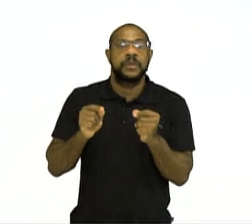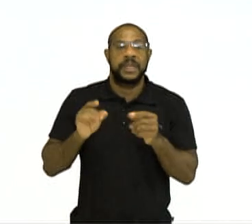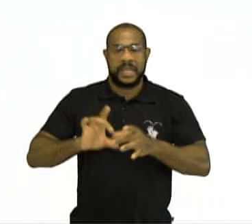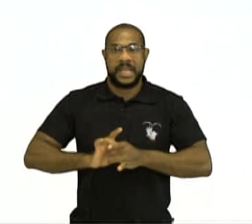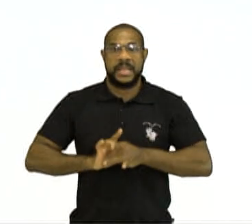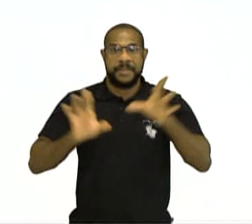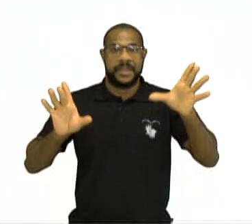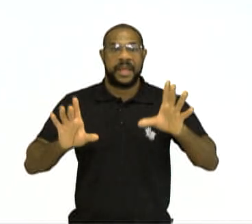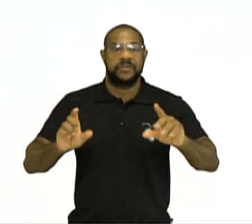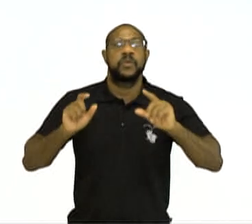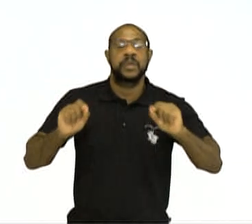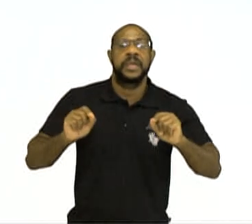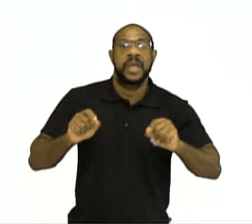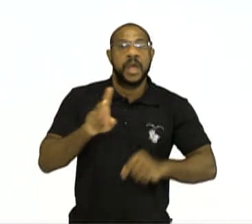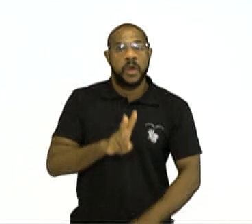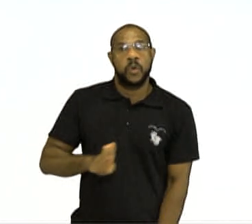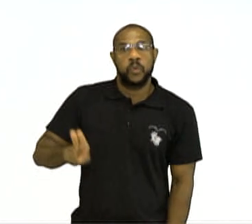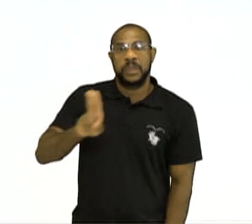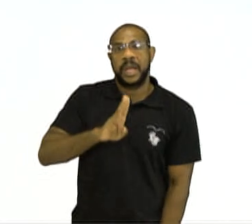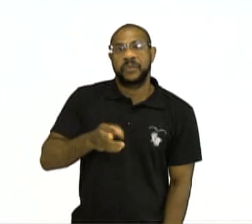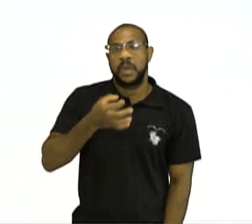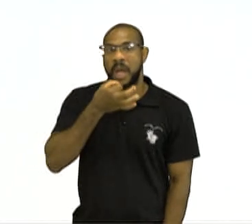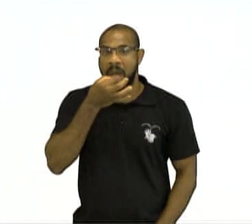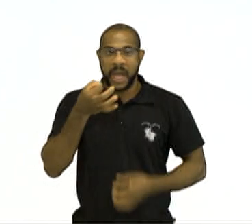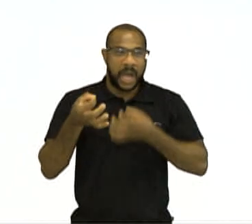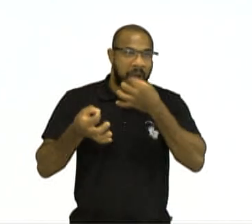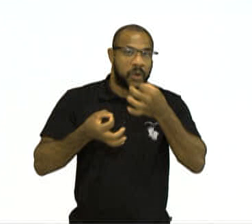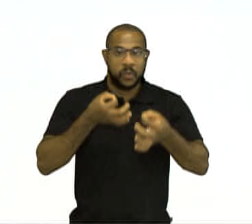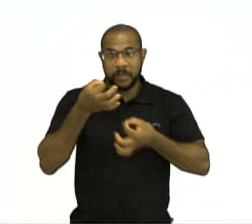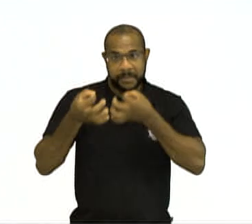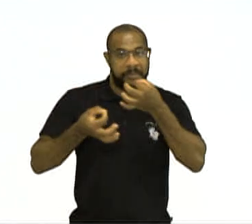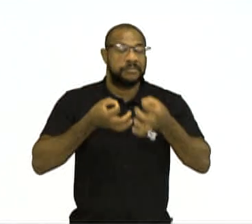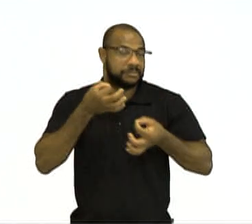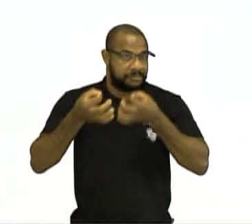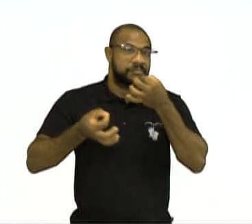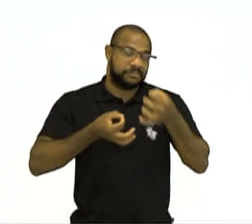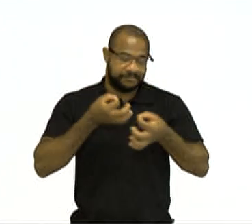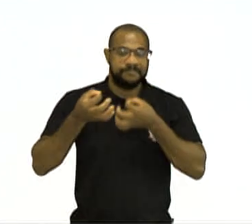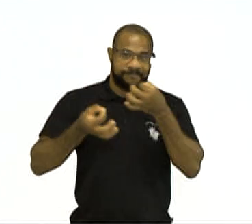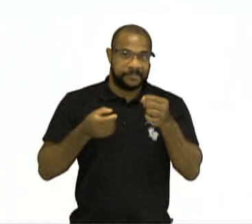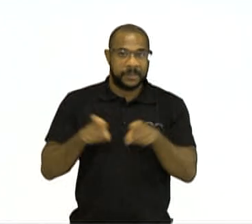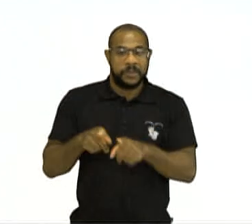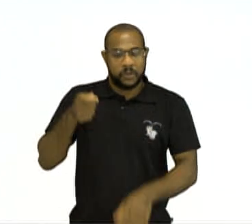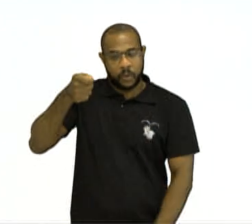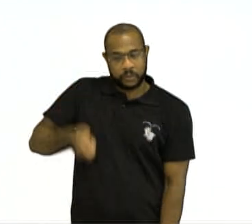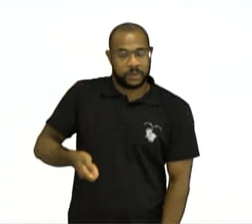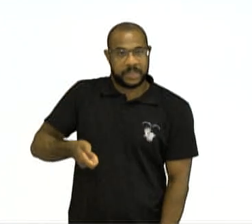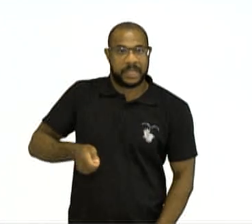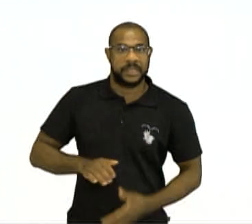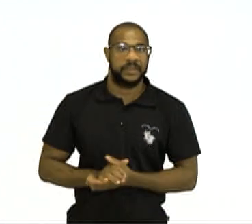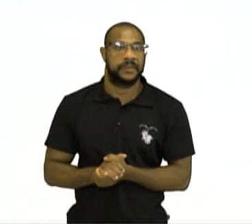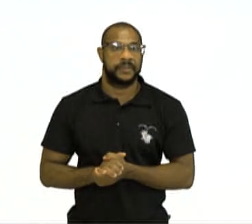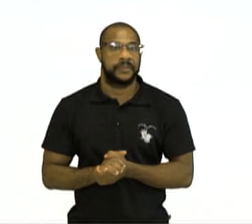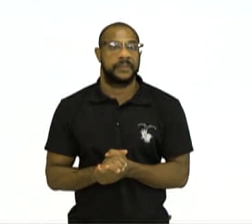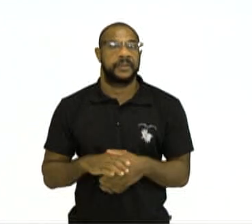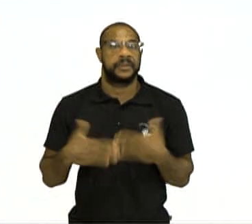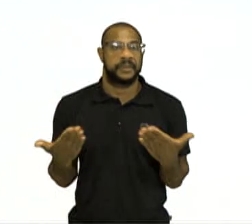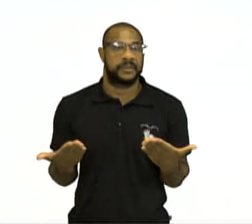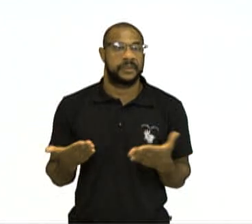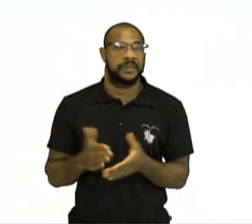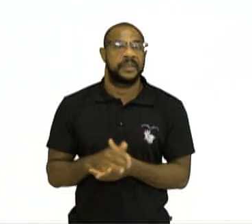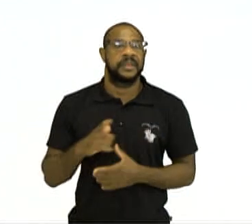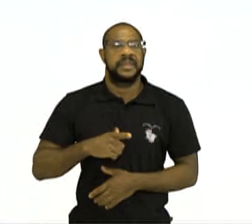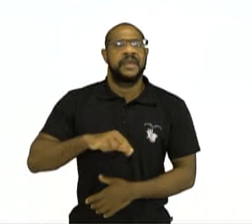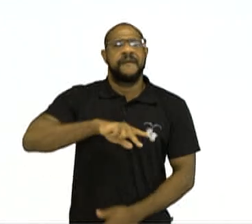como liberdade, foram usados argumentos de exemplificação e de autoridade. Pois foram